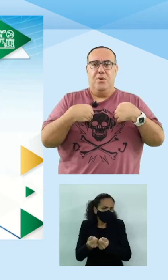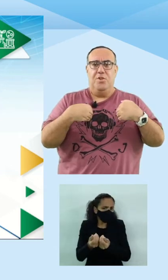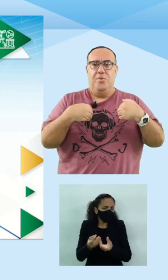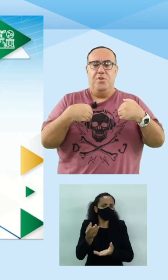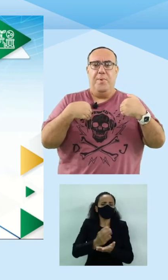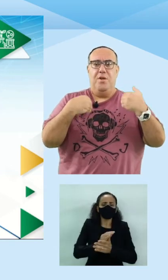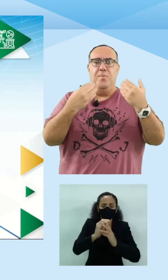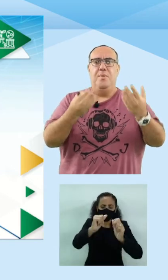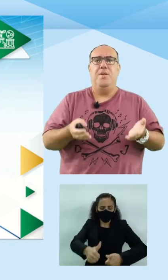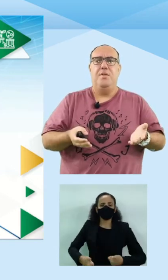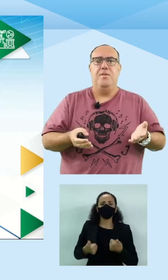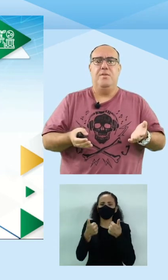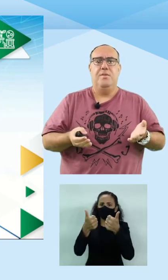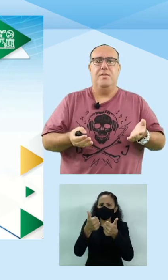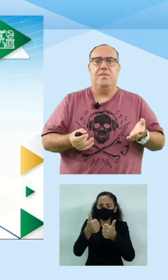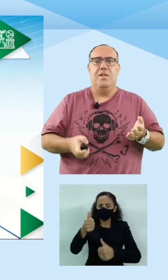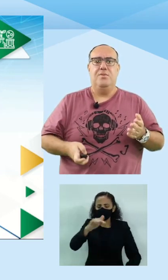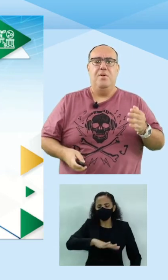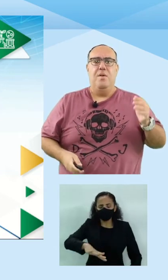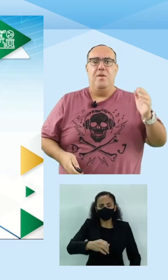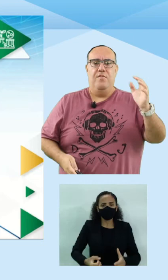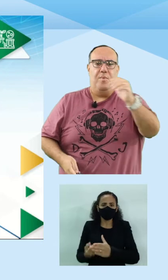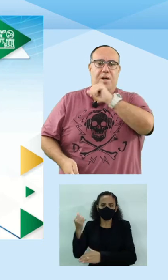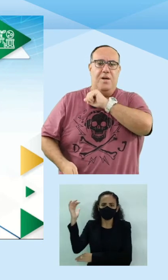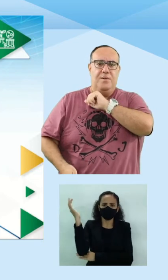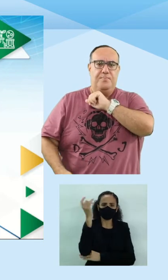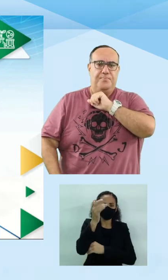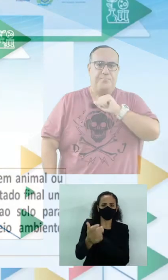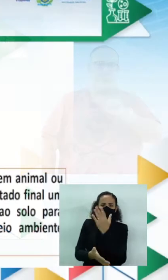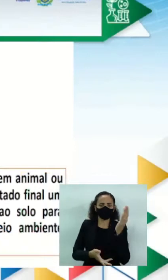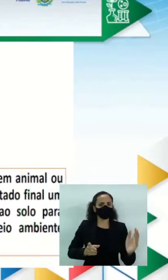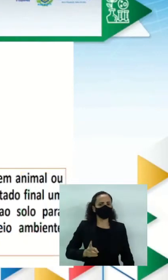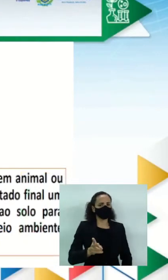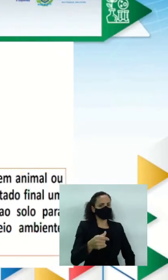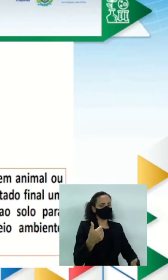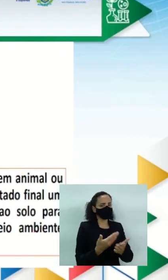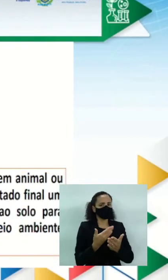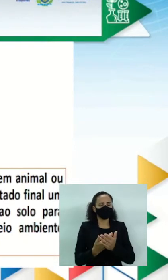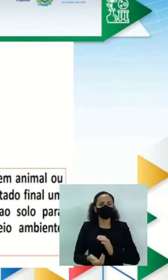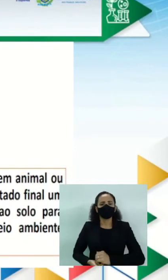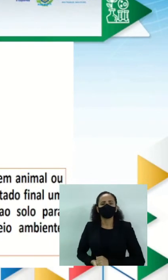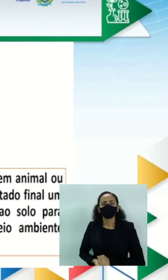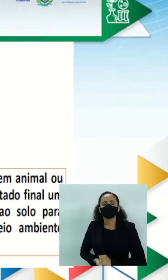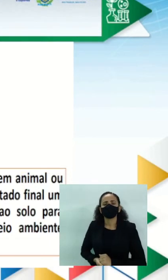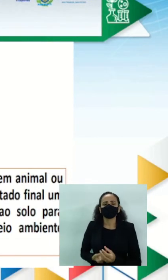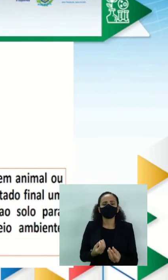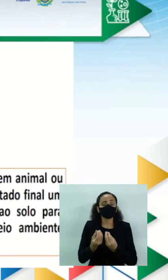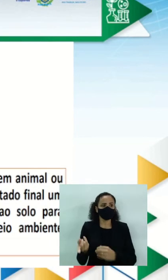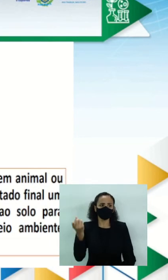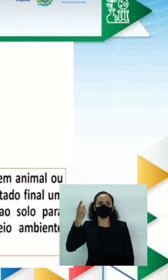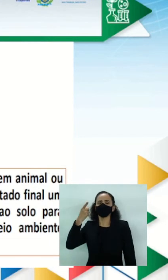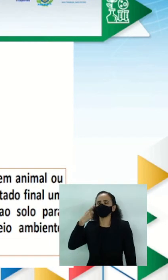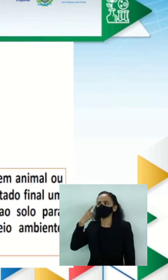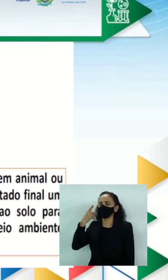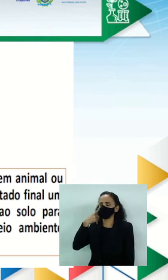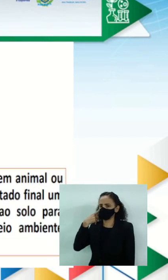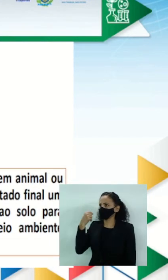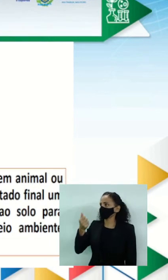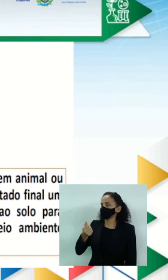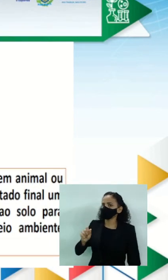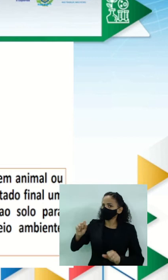está contribuindo para o meio ambiente. Tá certo? Vamos lá. A compostagem. A compostagem é